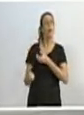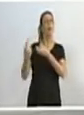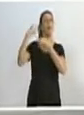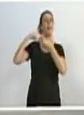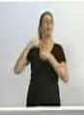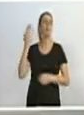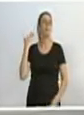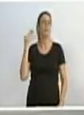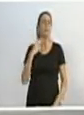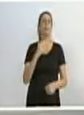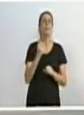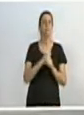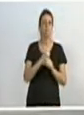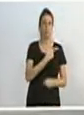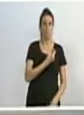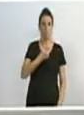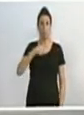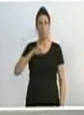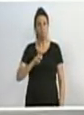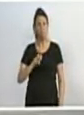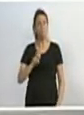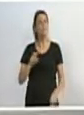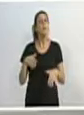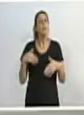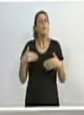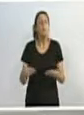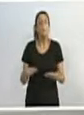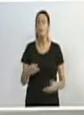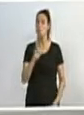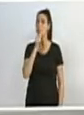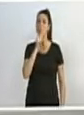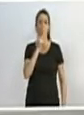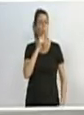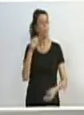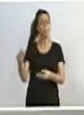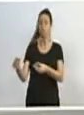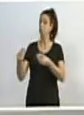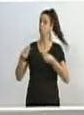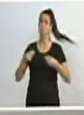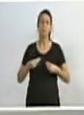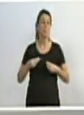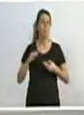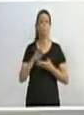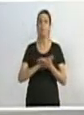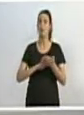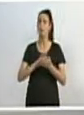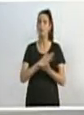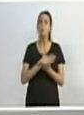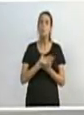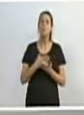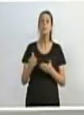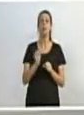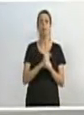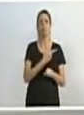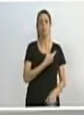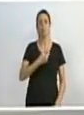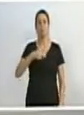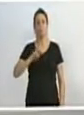2015, quando ainda não tínhamos recebido aqui na Câmara, no início de 2015, a